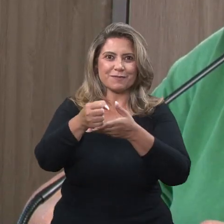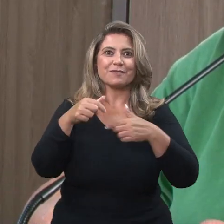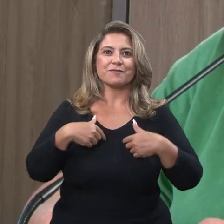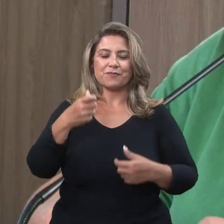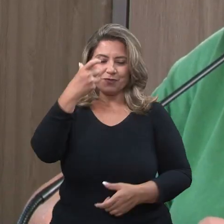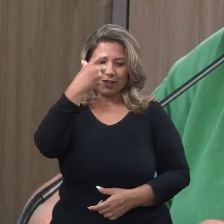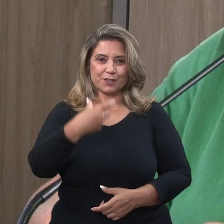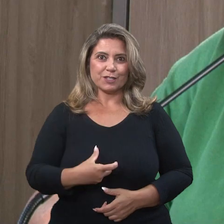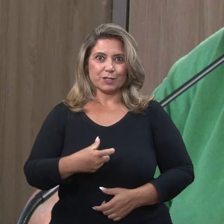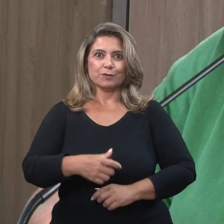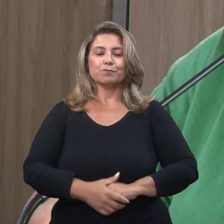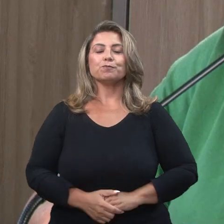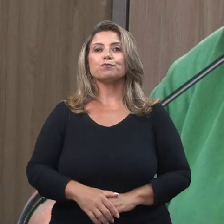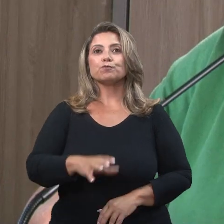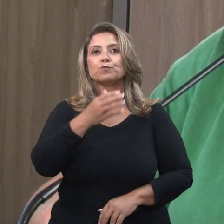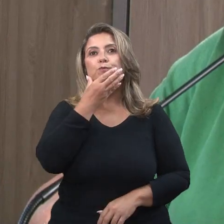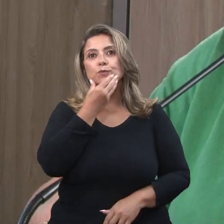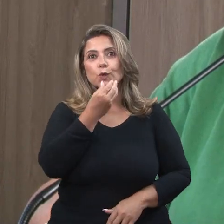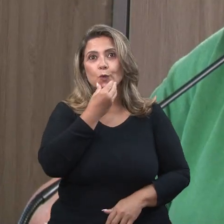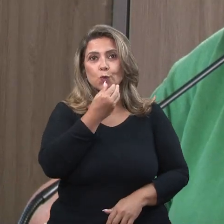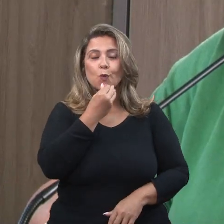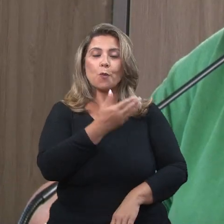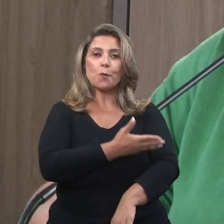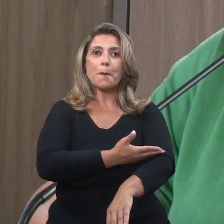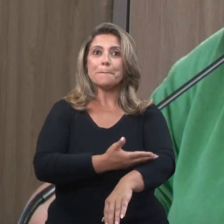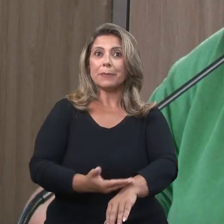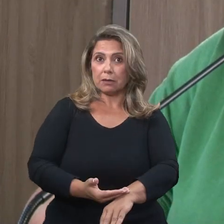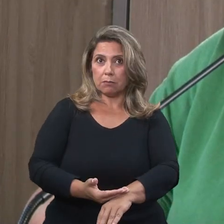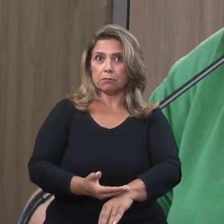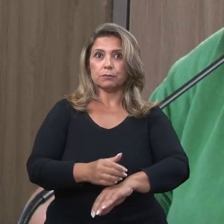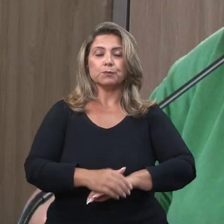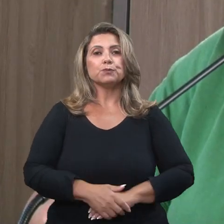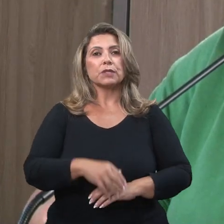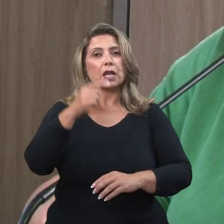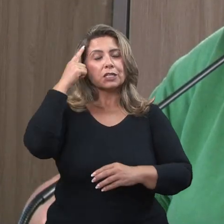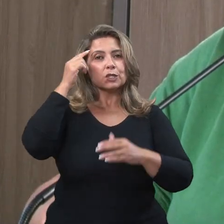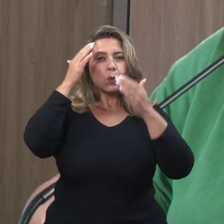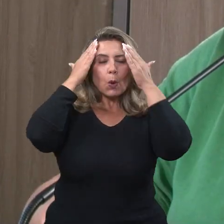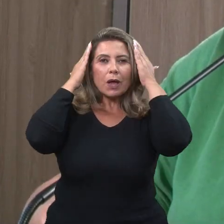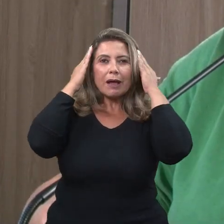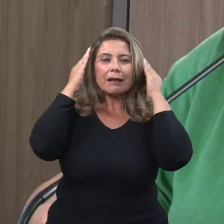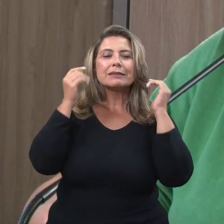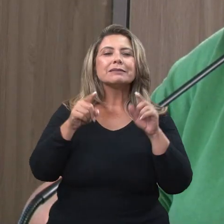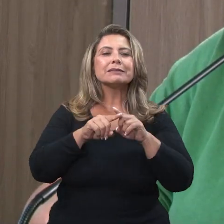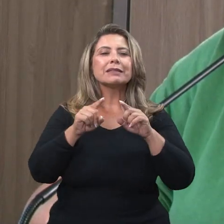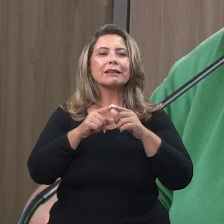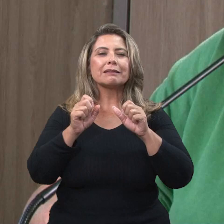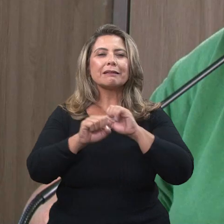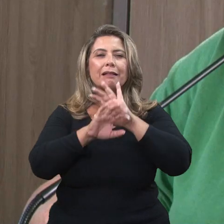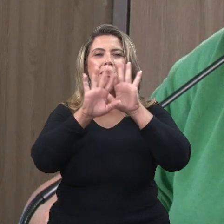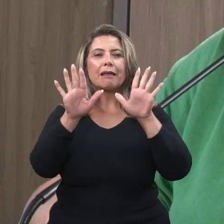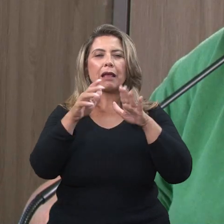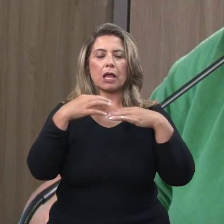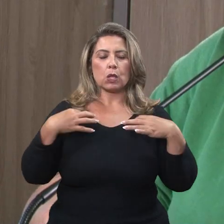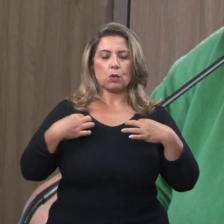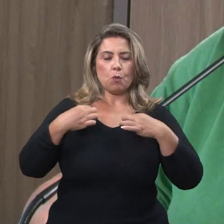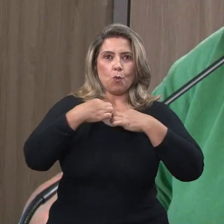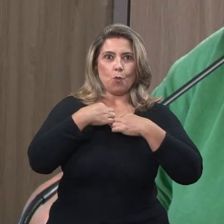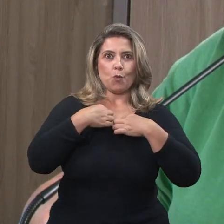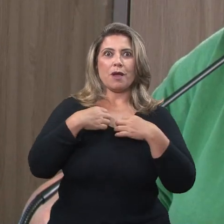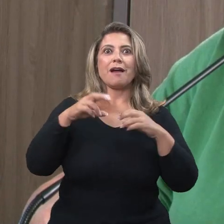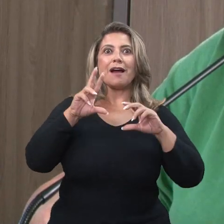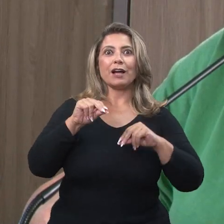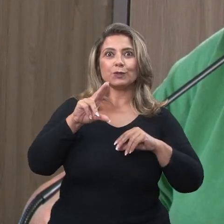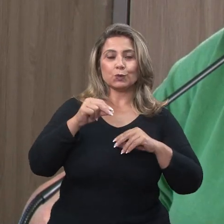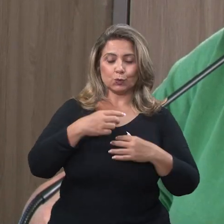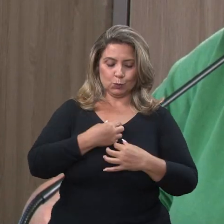sou um homem branco, cabelo castanho claro, estou vestindo um terno azul, uma camisa